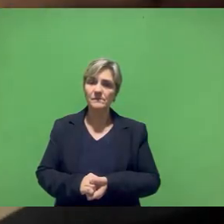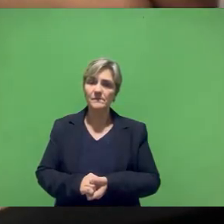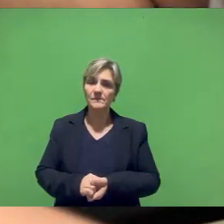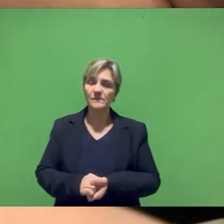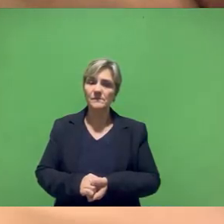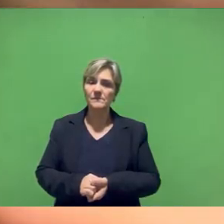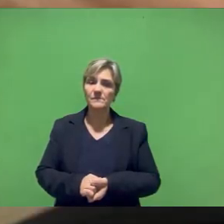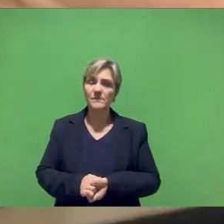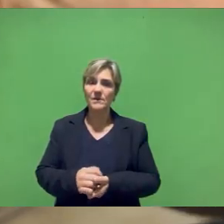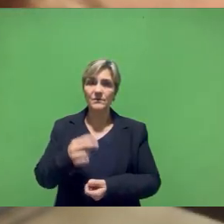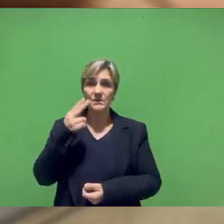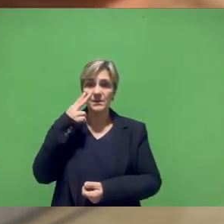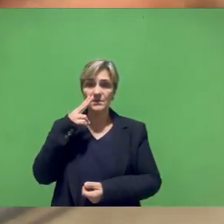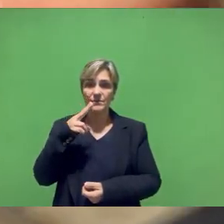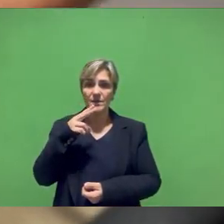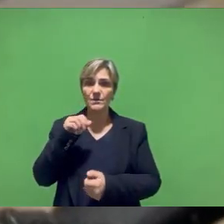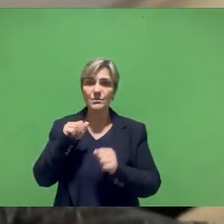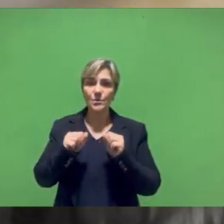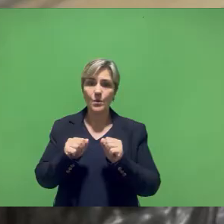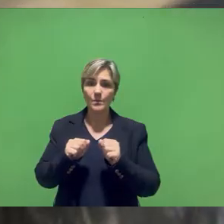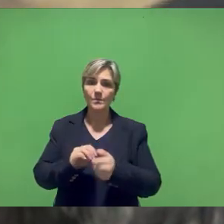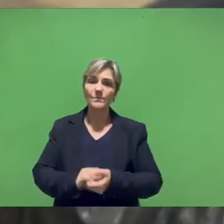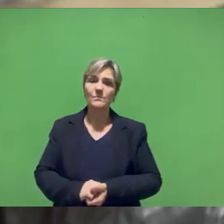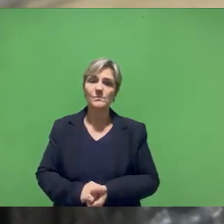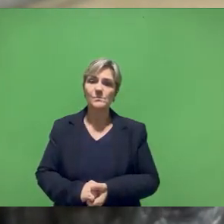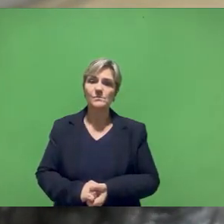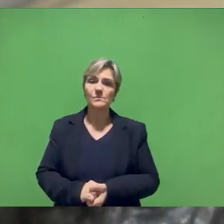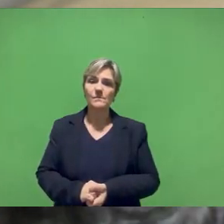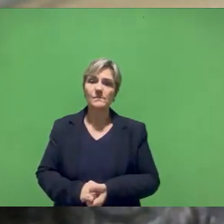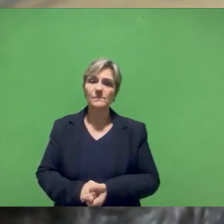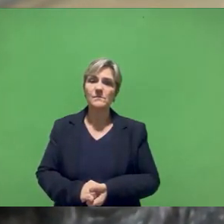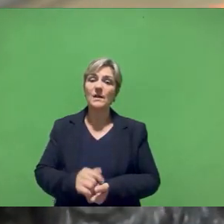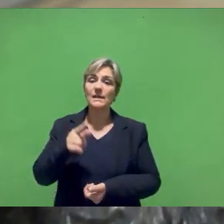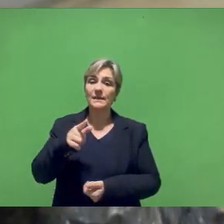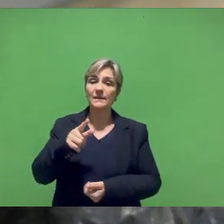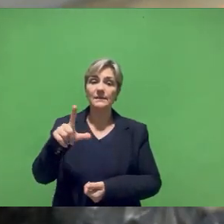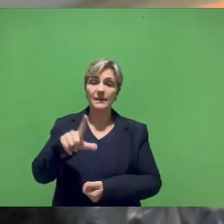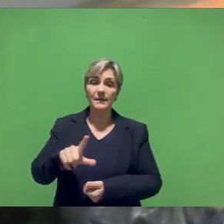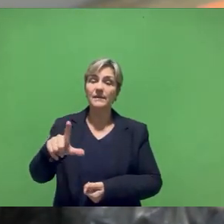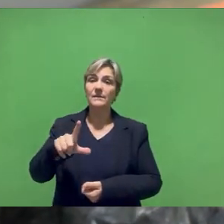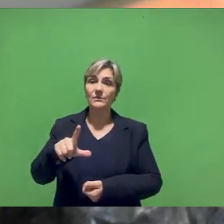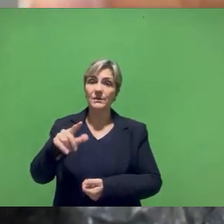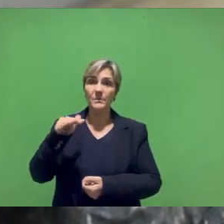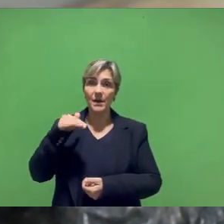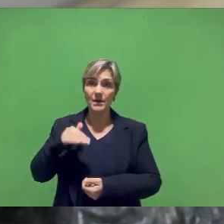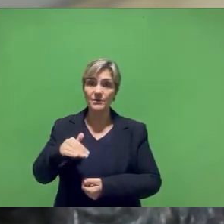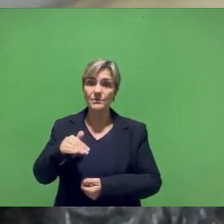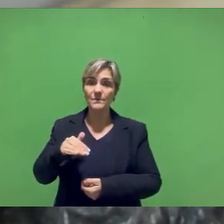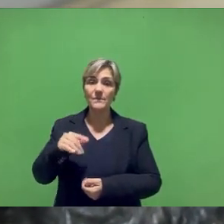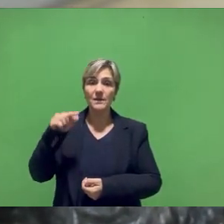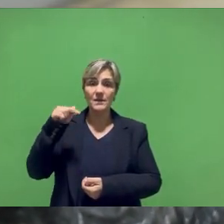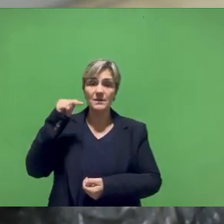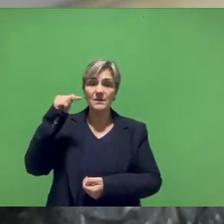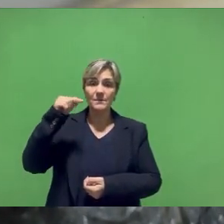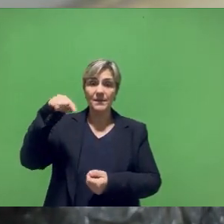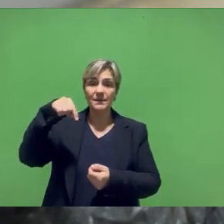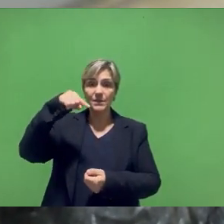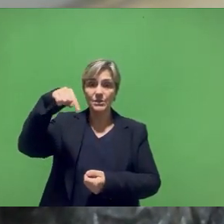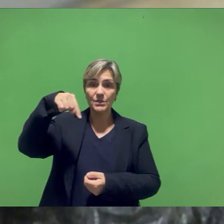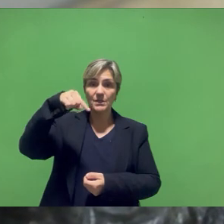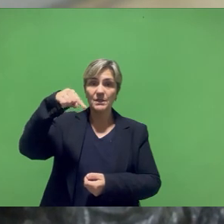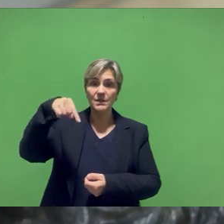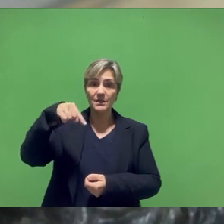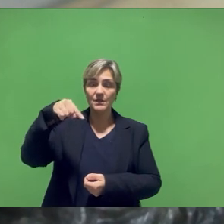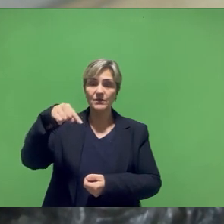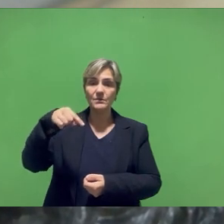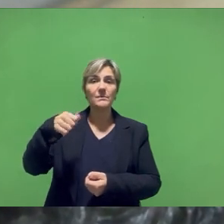Pra ver como é que fica girando, tá? Ó, aqui embaixo tá saindo líquido e aqui em cima tá girando, ó. Então